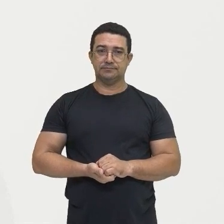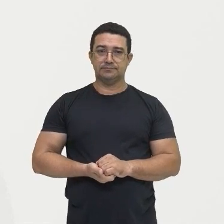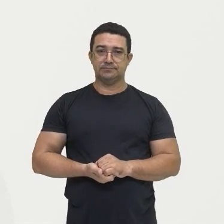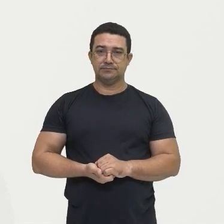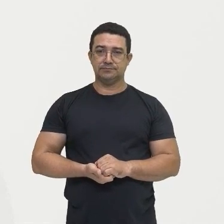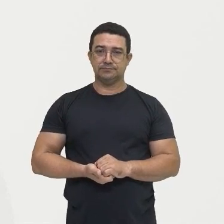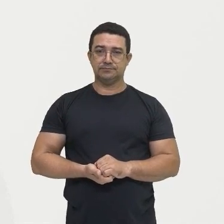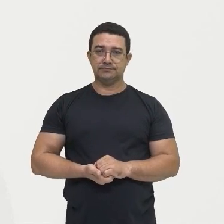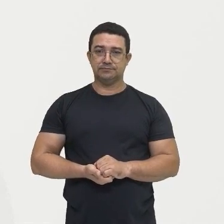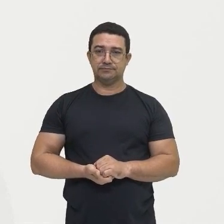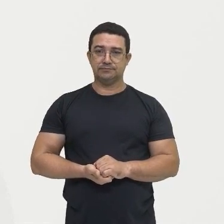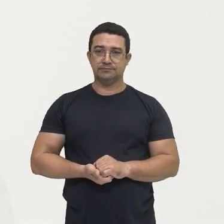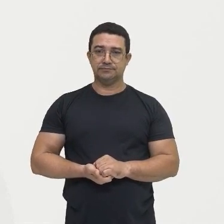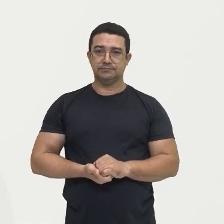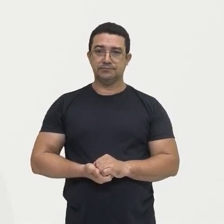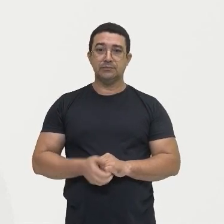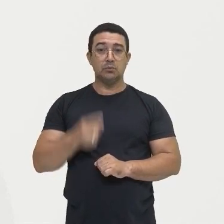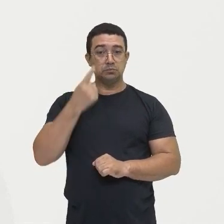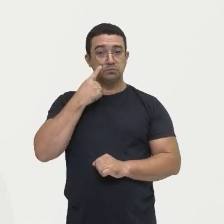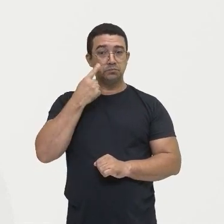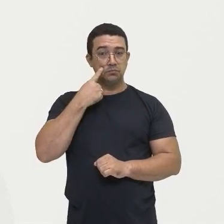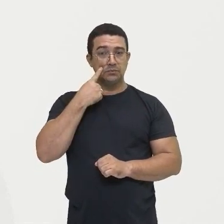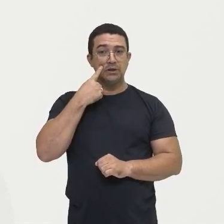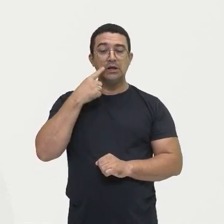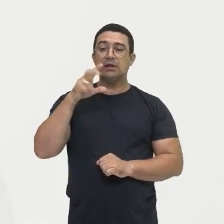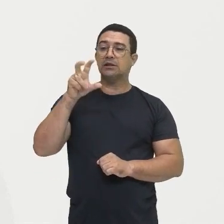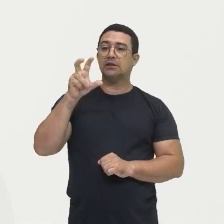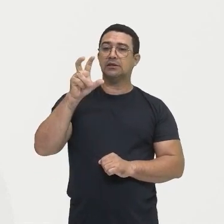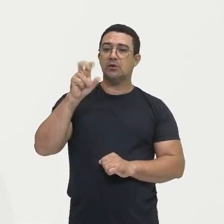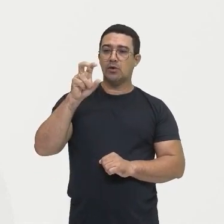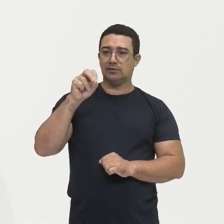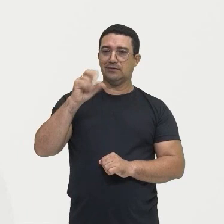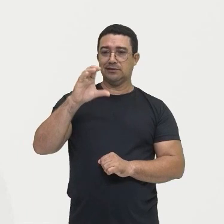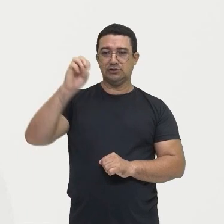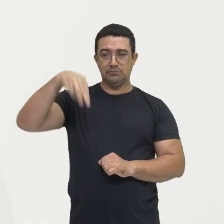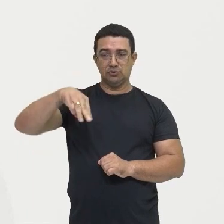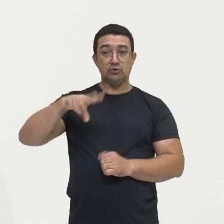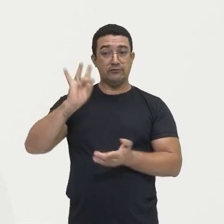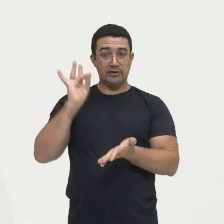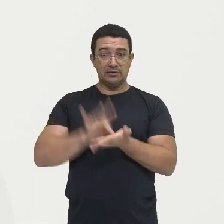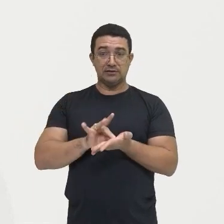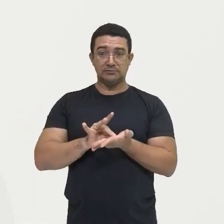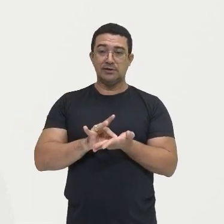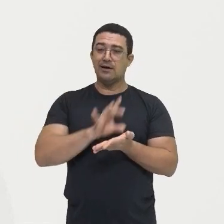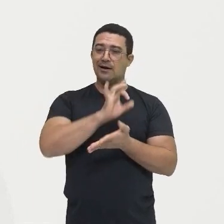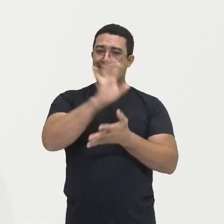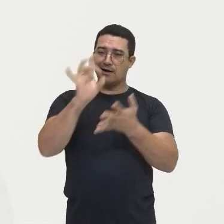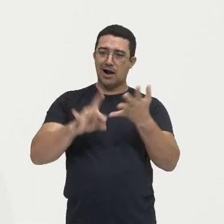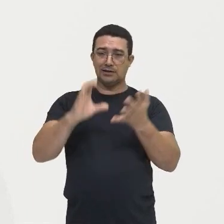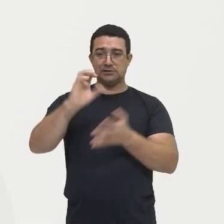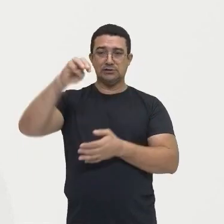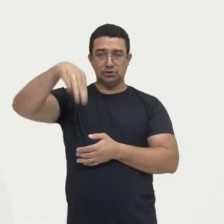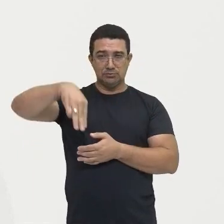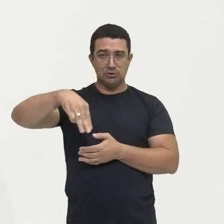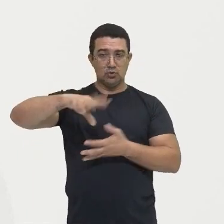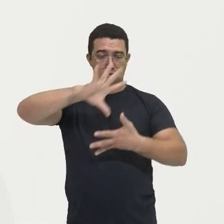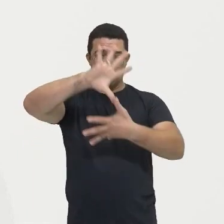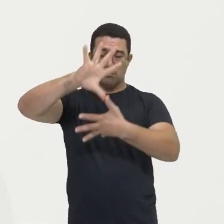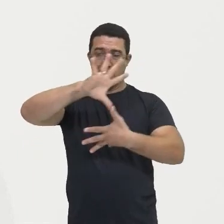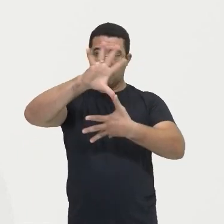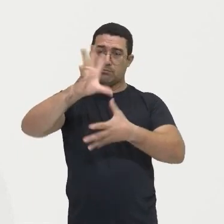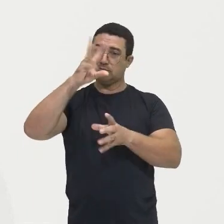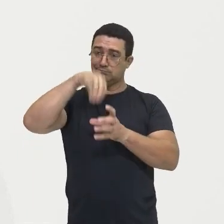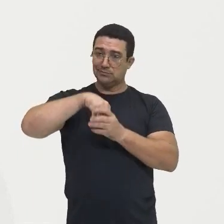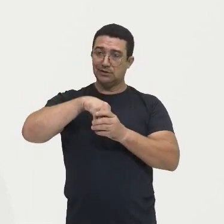no meu mapa, nesse caso equivale a 5.000 centímetros no real. Isso significa que cada centímetro no meu mapa aqui, a